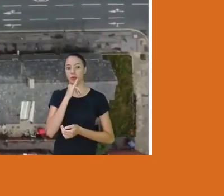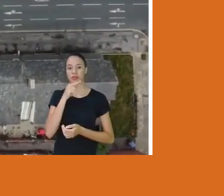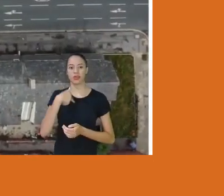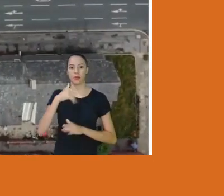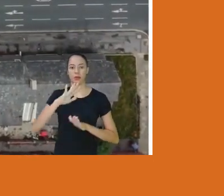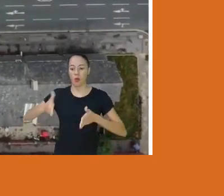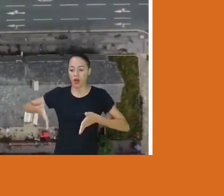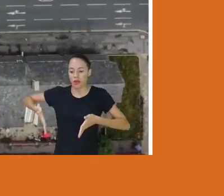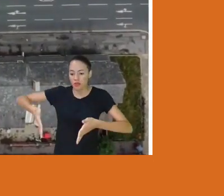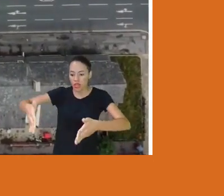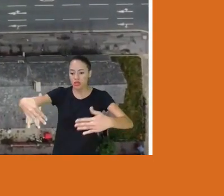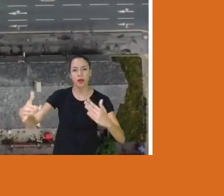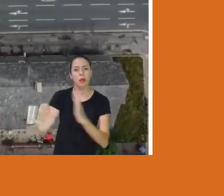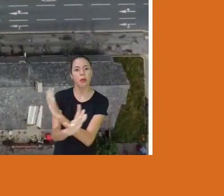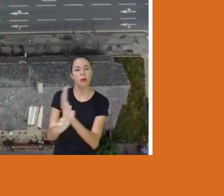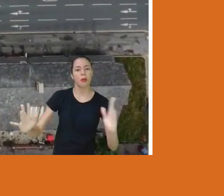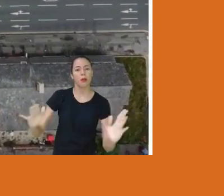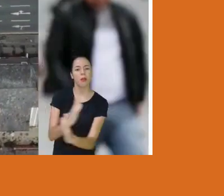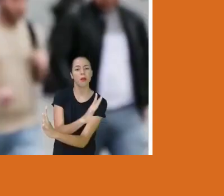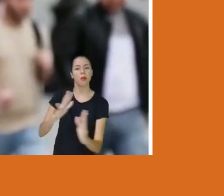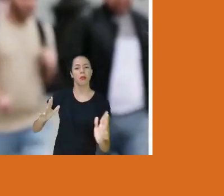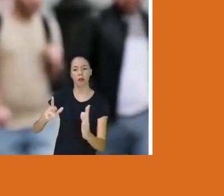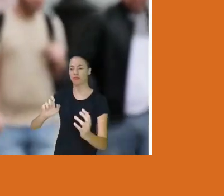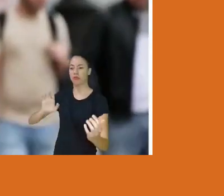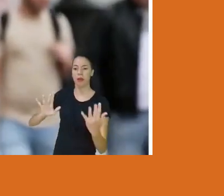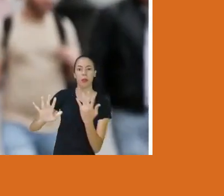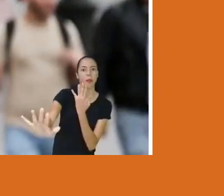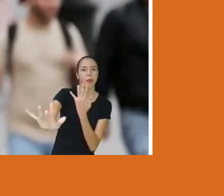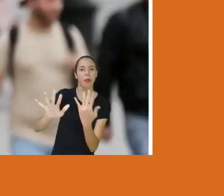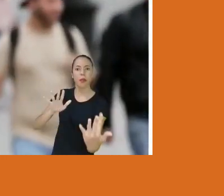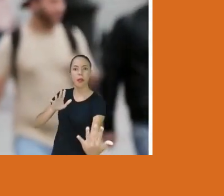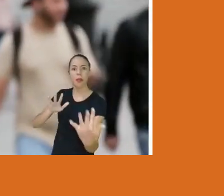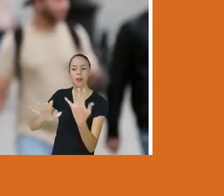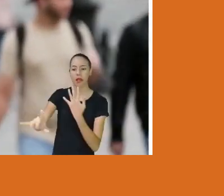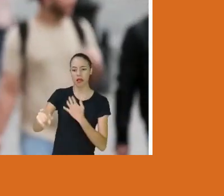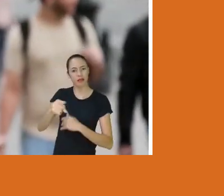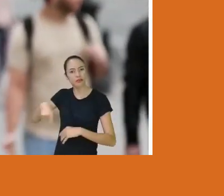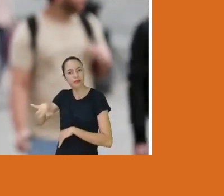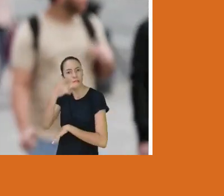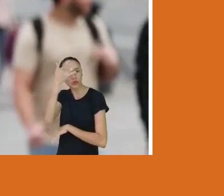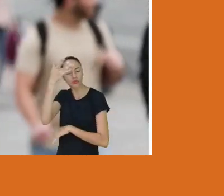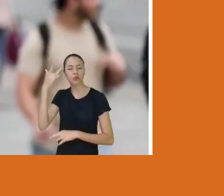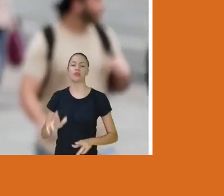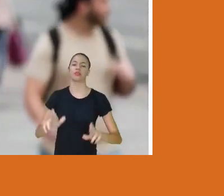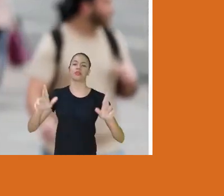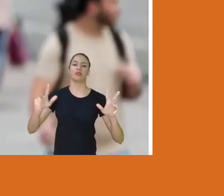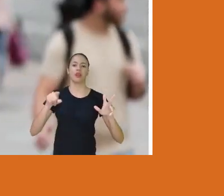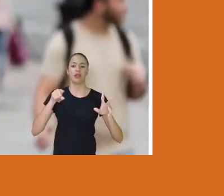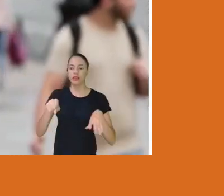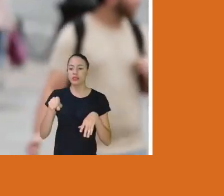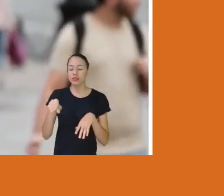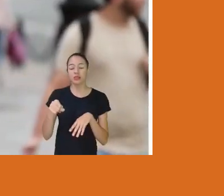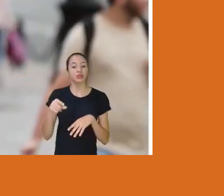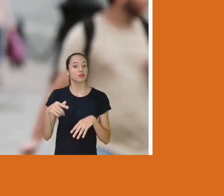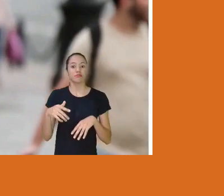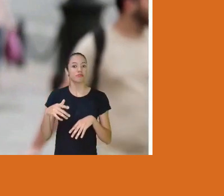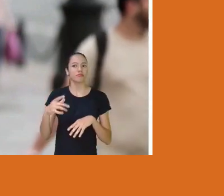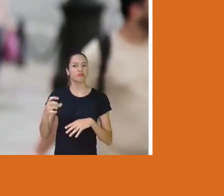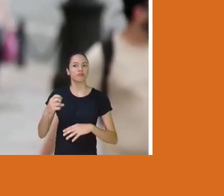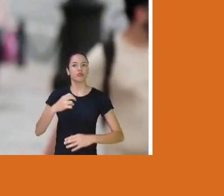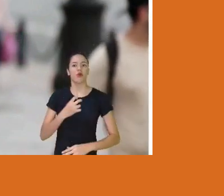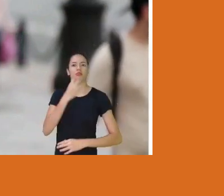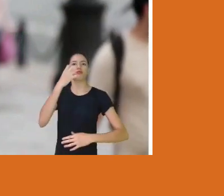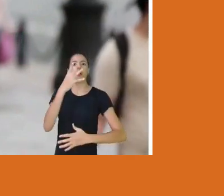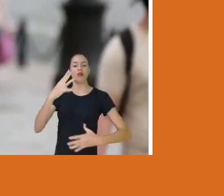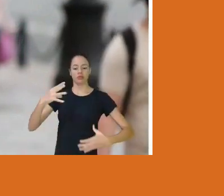bem movimentada, pessoas indo e vindo, todas tão diferentes, de repente, aquela voz